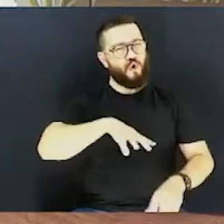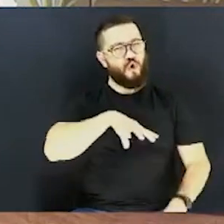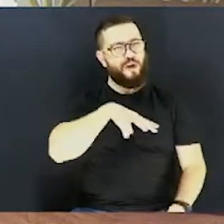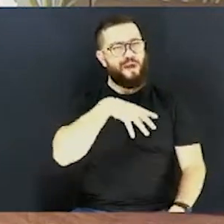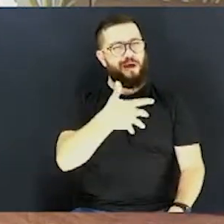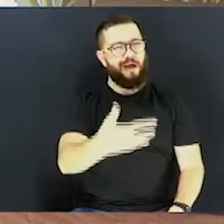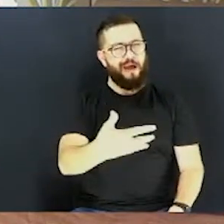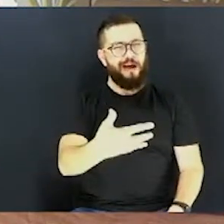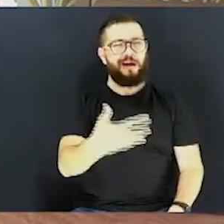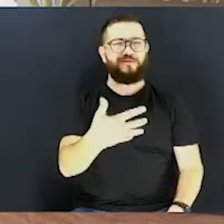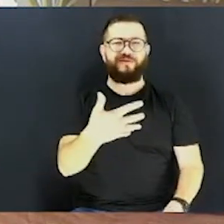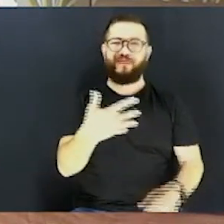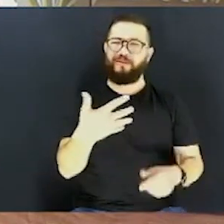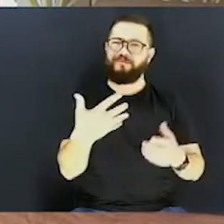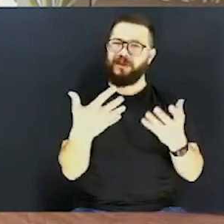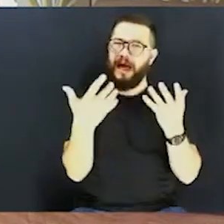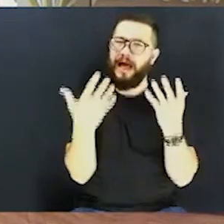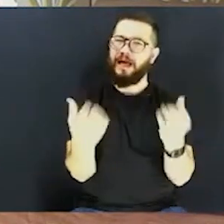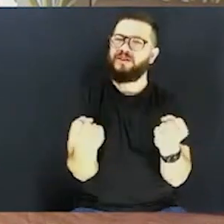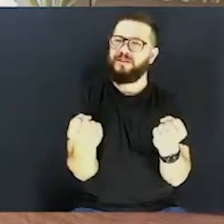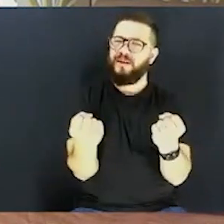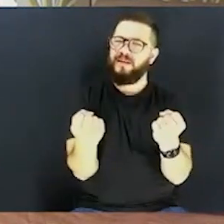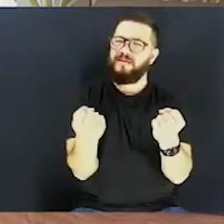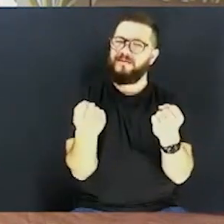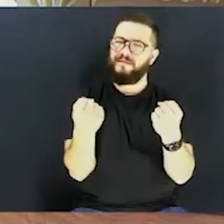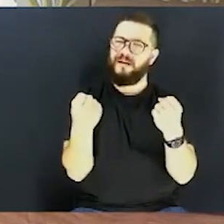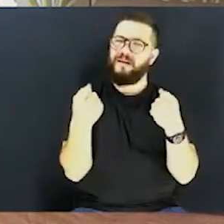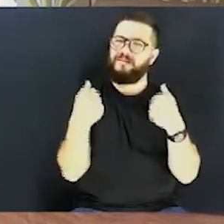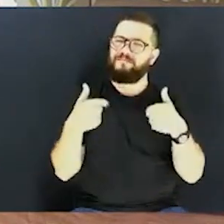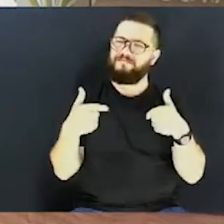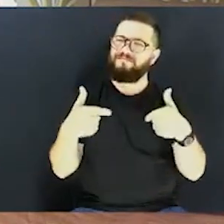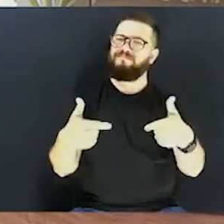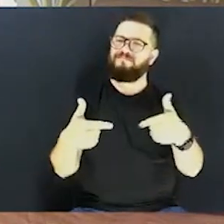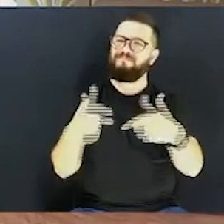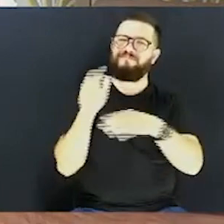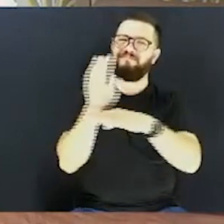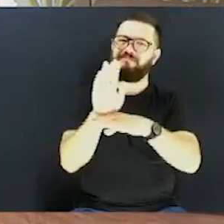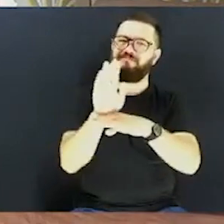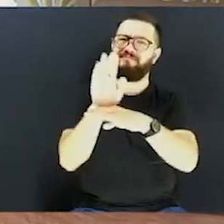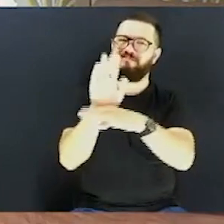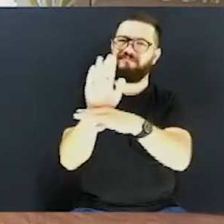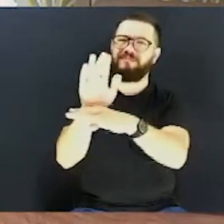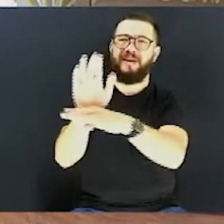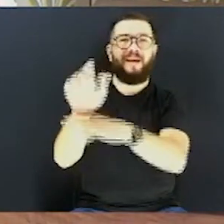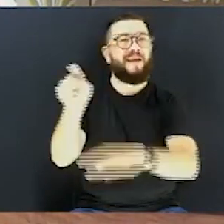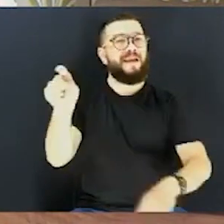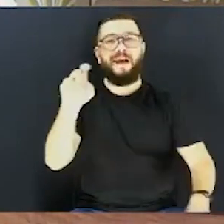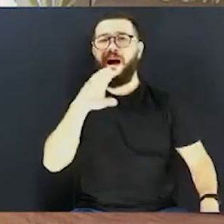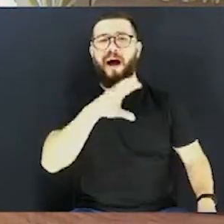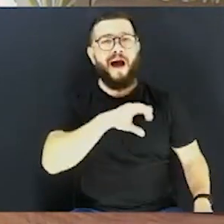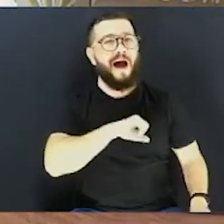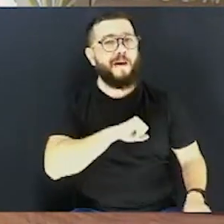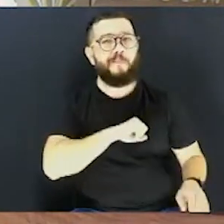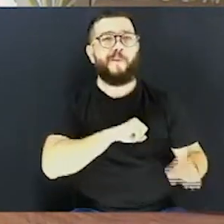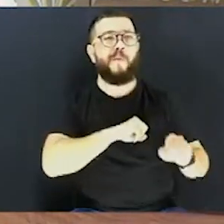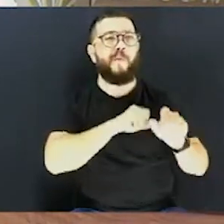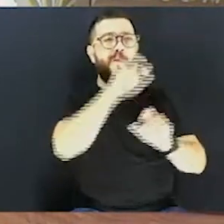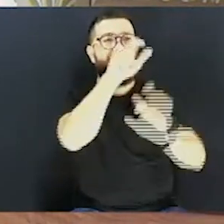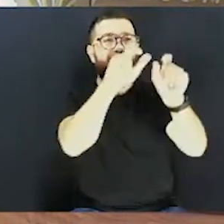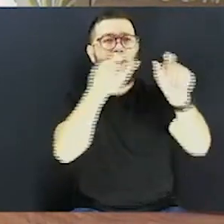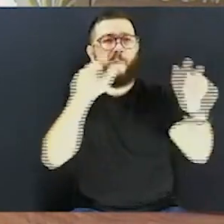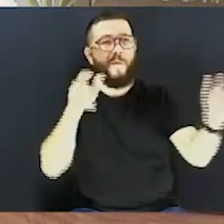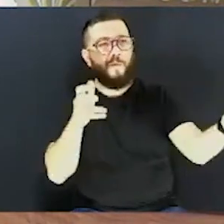ousadia, mas principalmente num ato de amor ao próximo, porque são instituições que, não